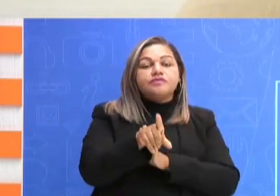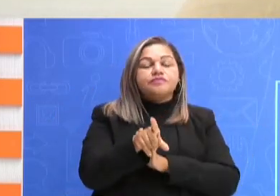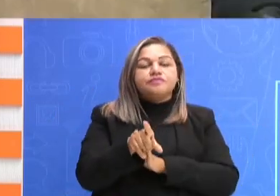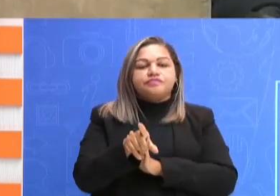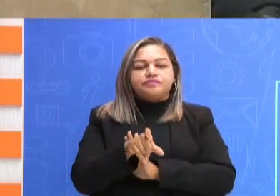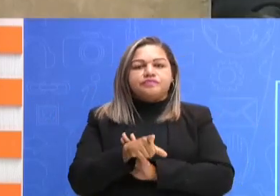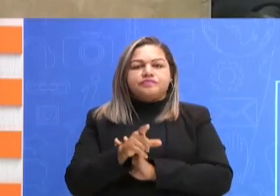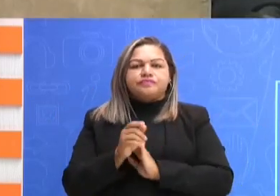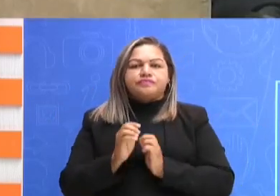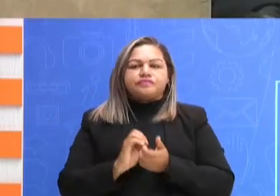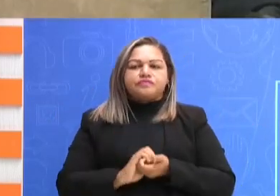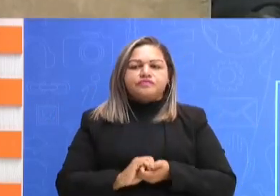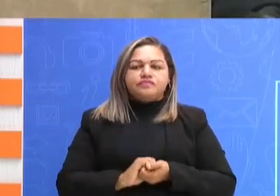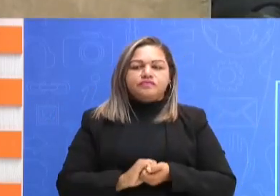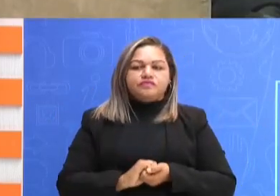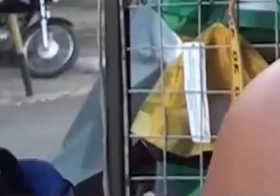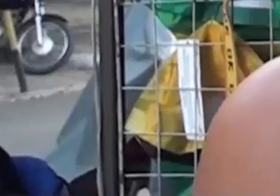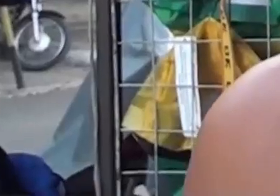aí.